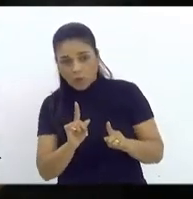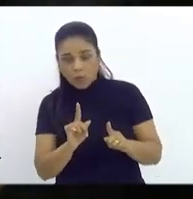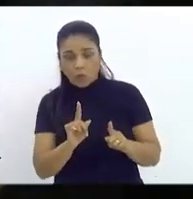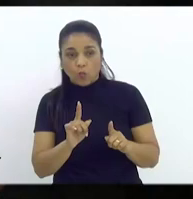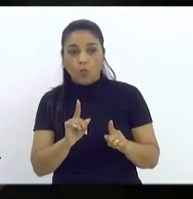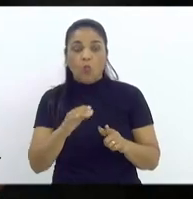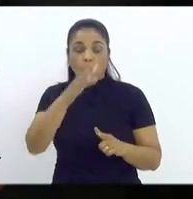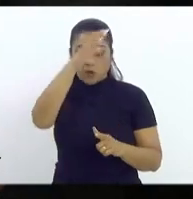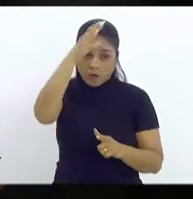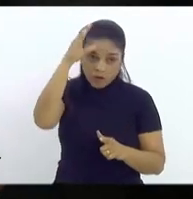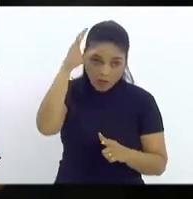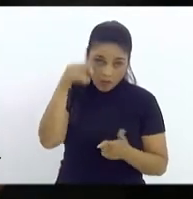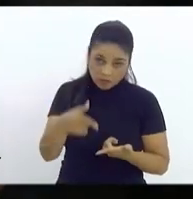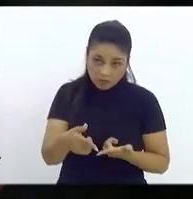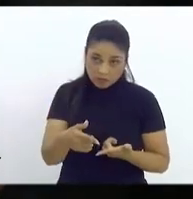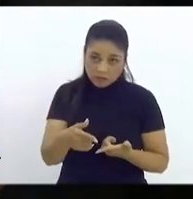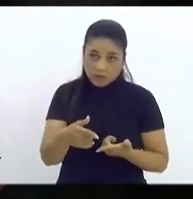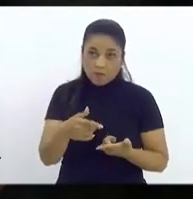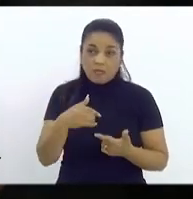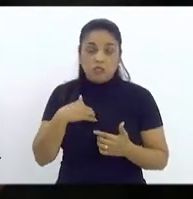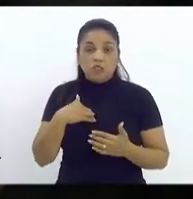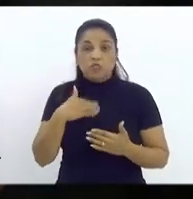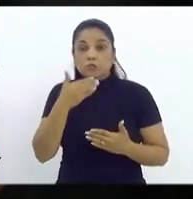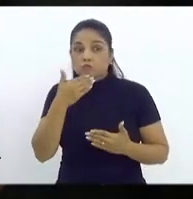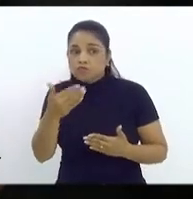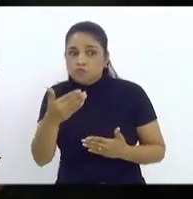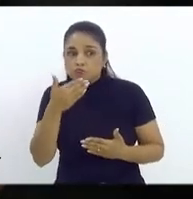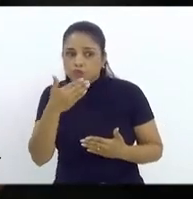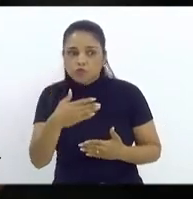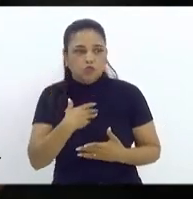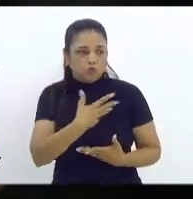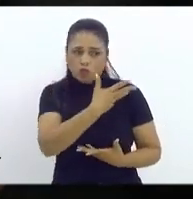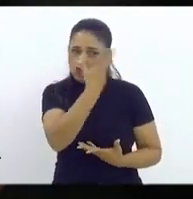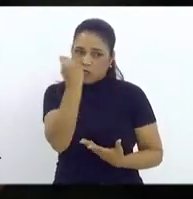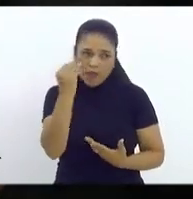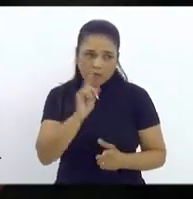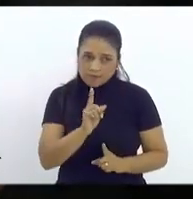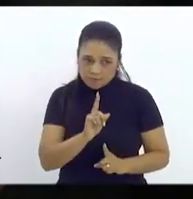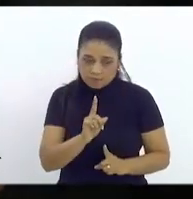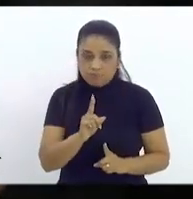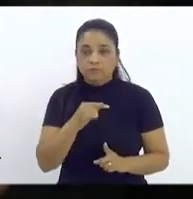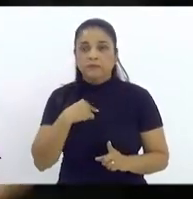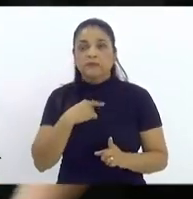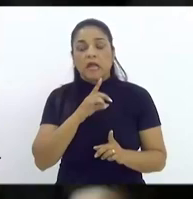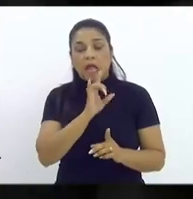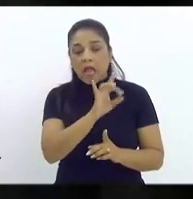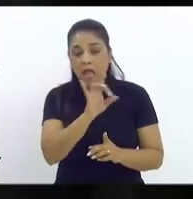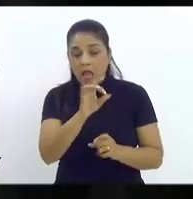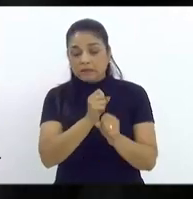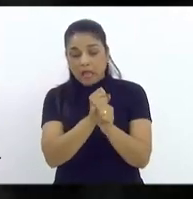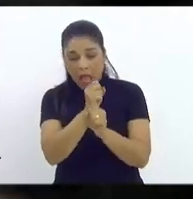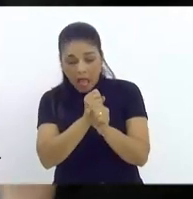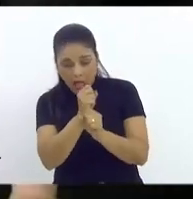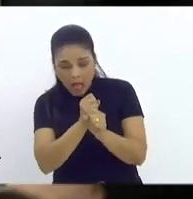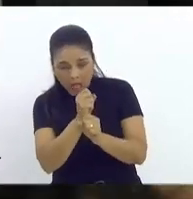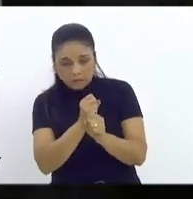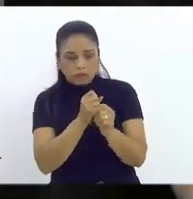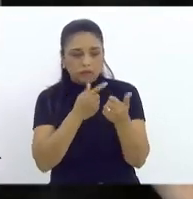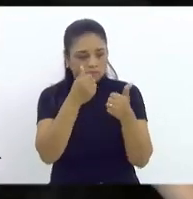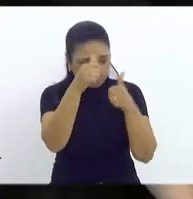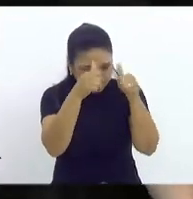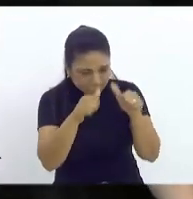um cliente. Mas nenhuma solicitação fica esquecida. Como eu coloquei, a cada ano nós fazemos uma revisão